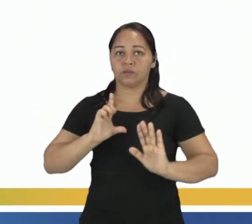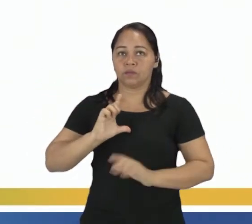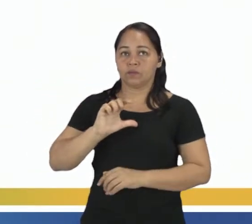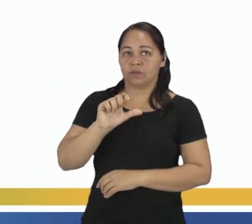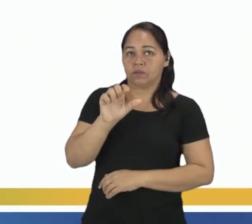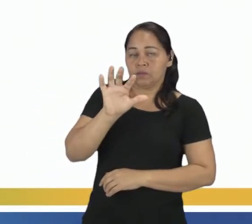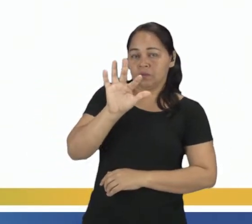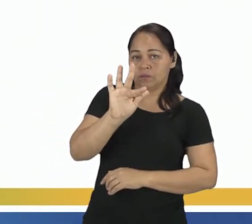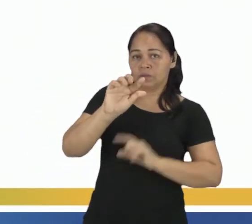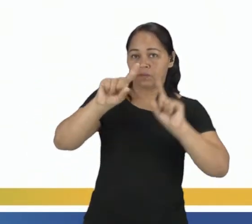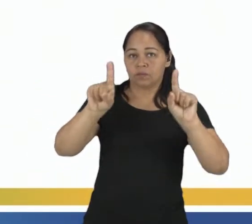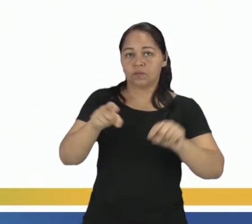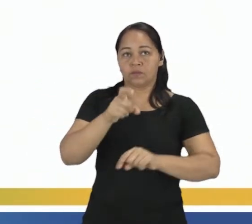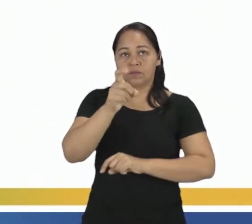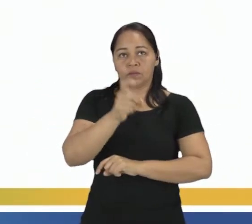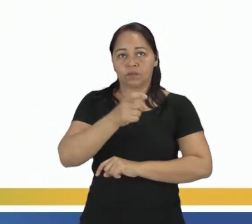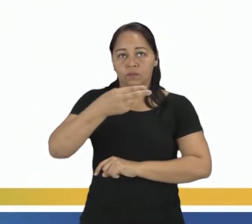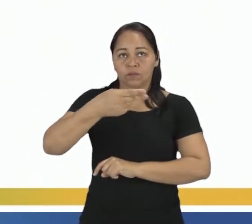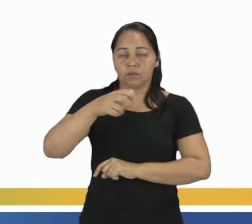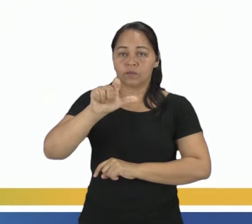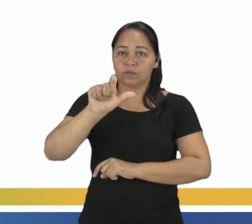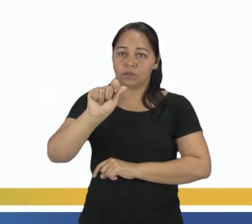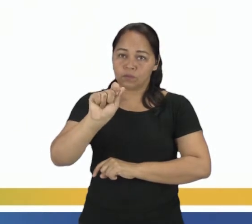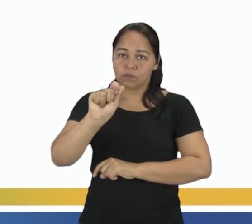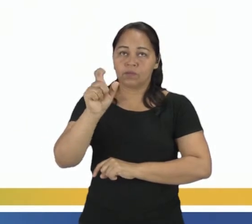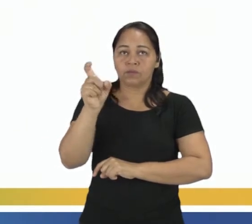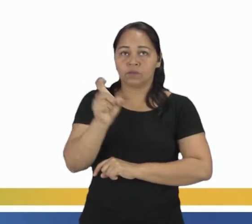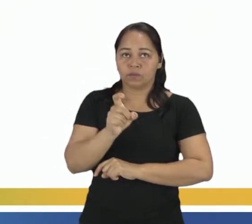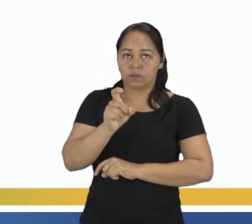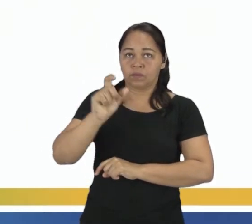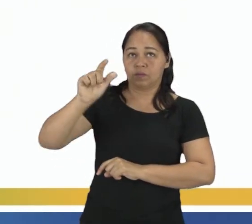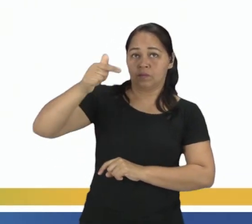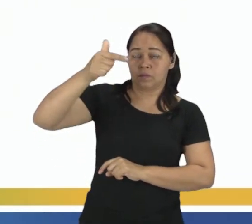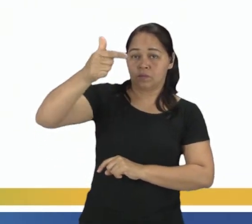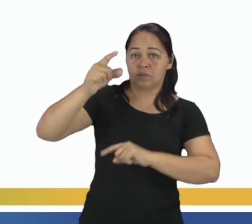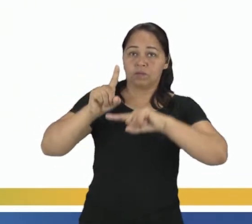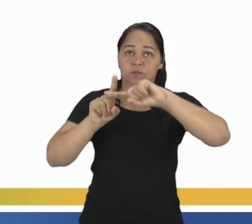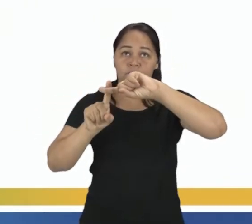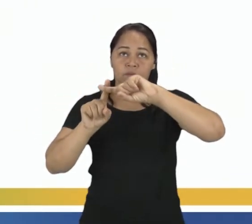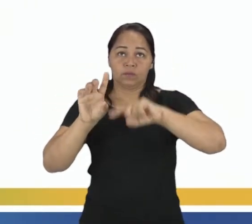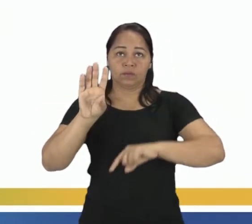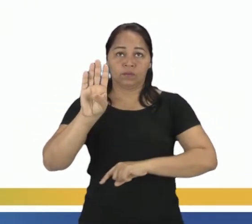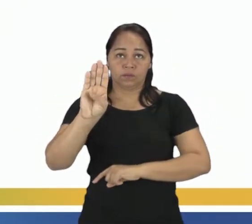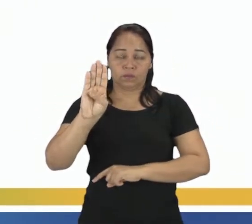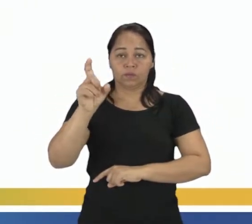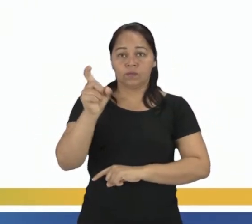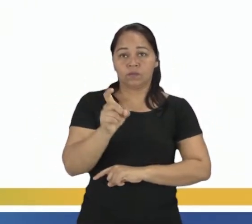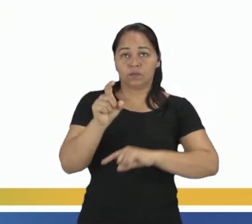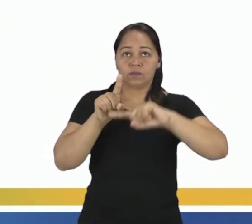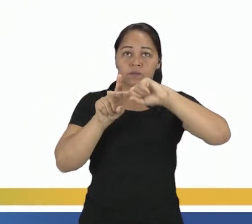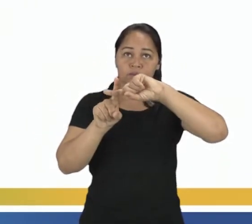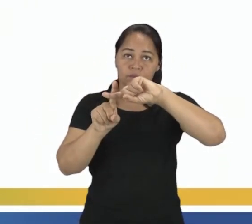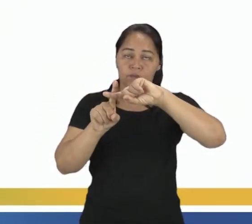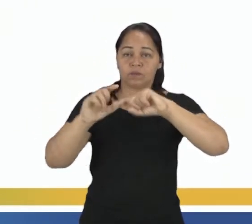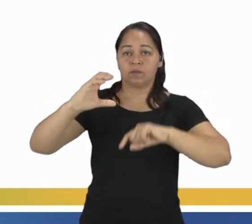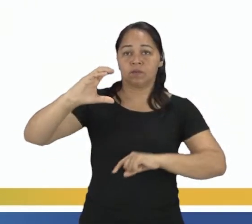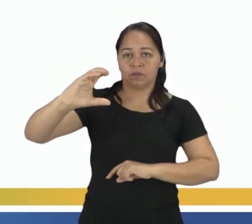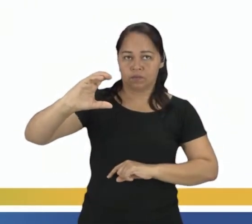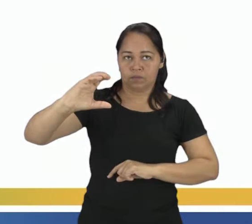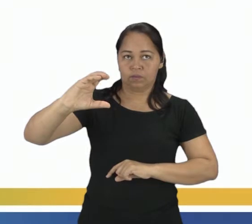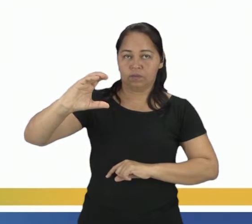a ax ao quadrado mais bx mais c. Observe que na imagem aqui que nós temos, nesse gráfico, nesse